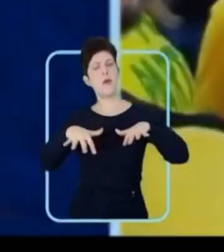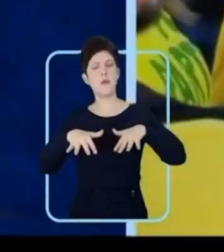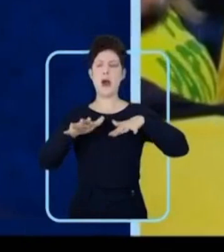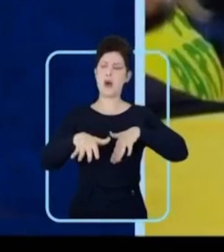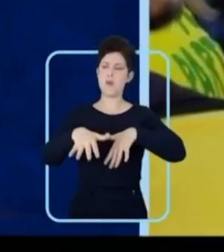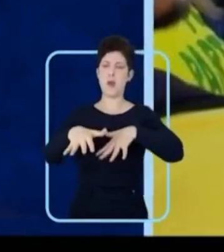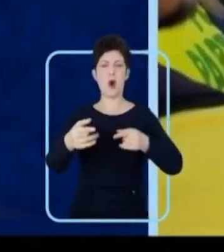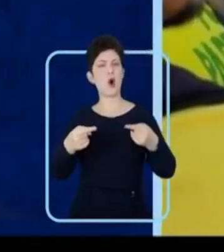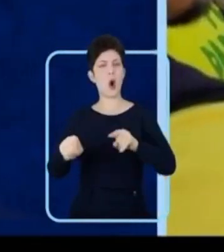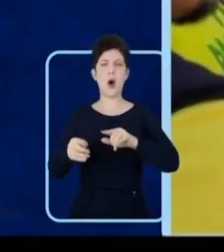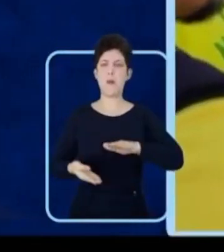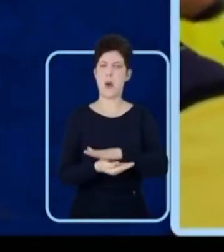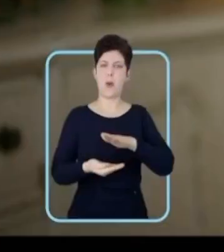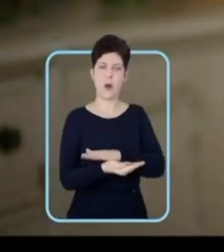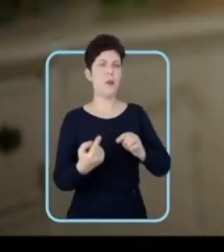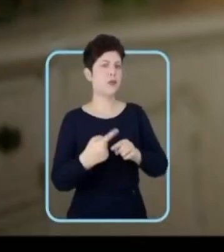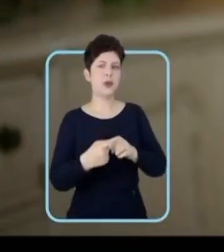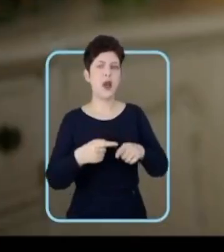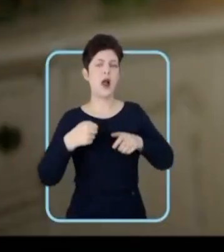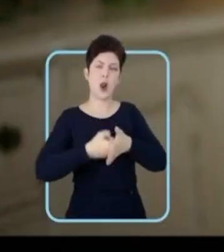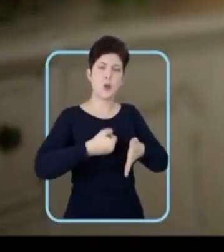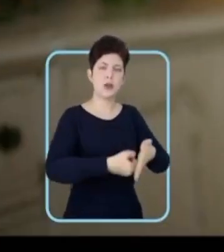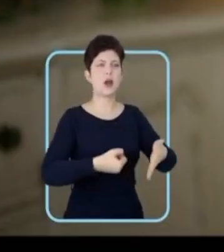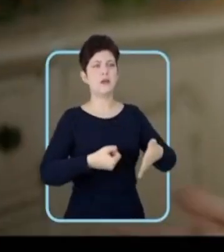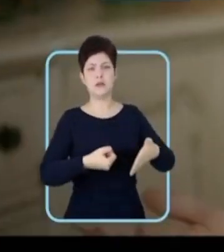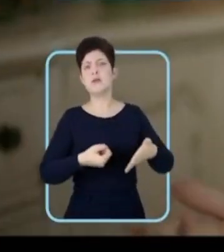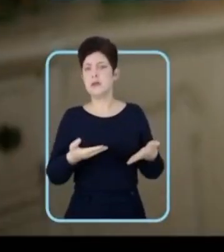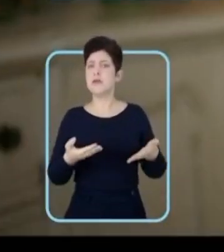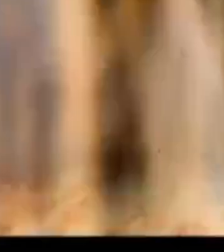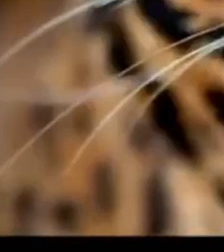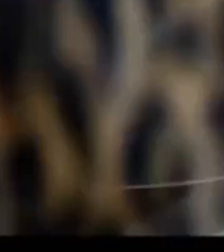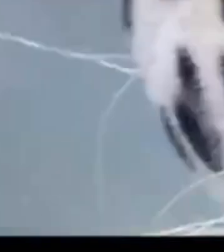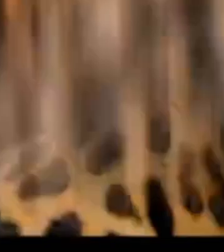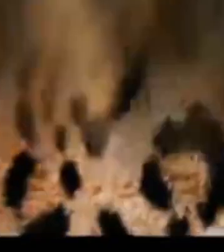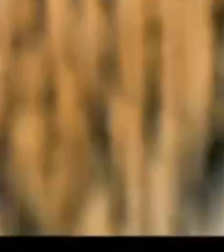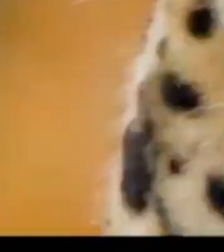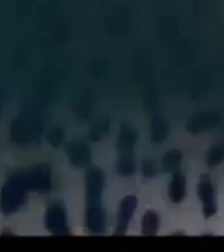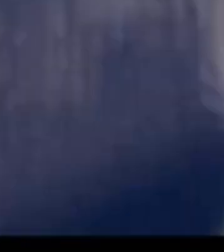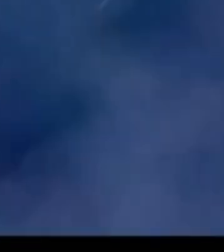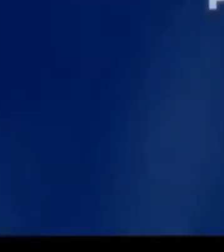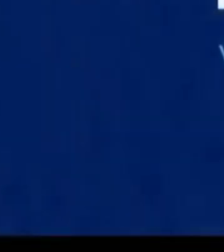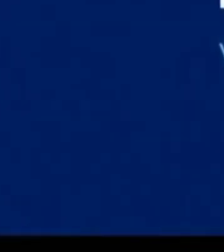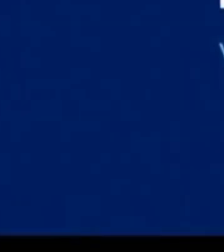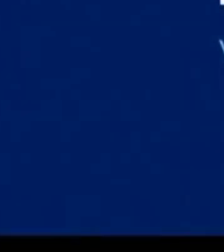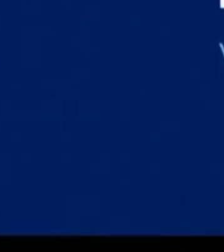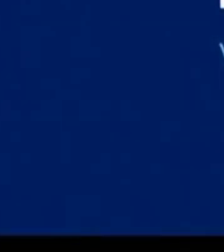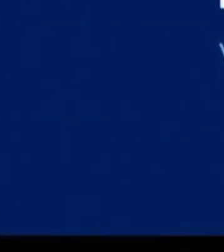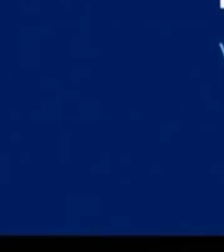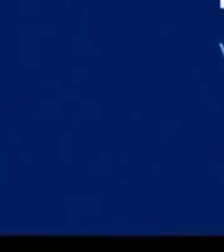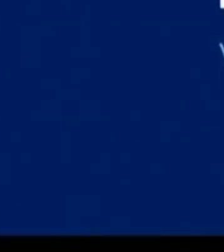dos movimentos de rua anticorrupção. Porque lutar contra a corrupção é o certo. Vote Soraya, presidente.